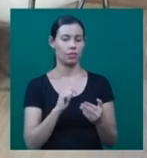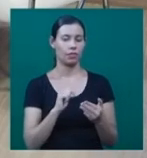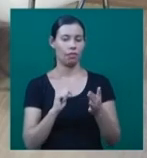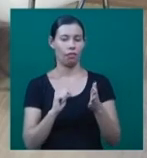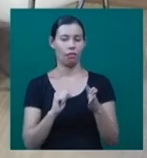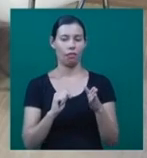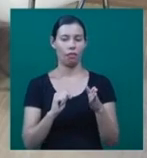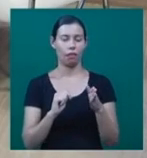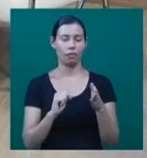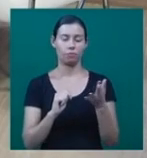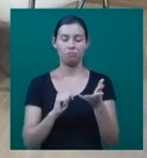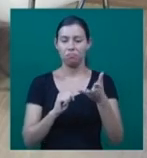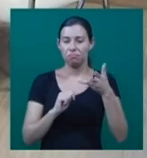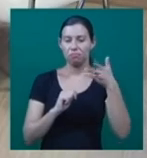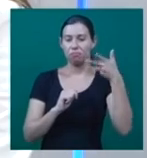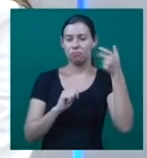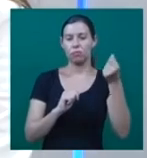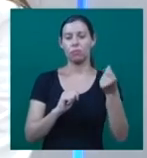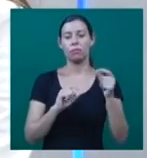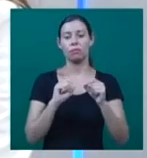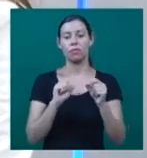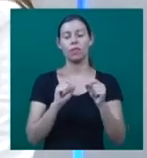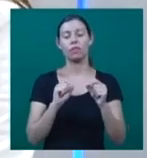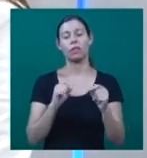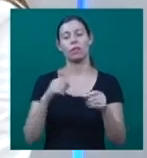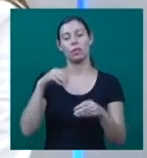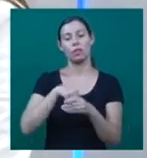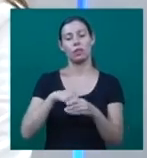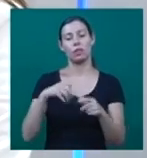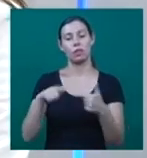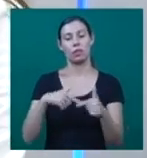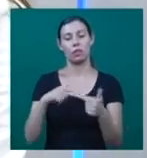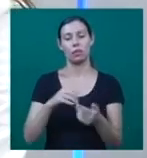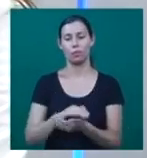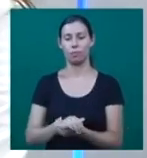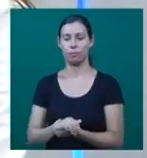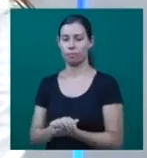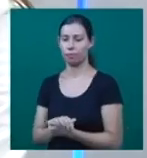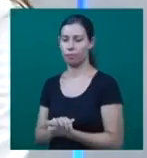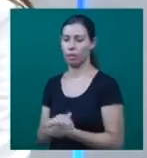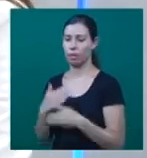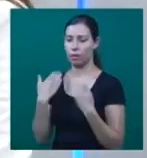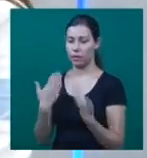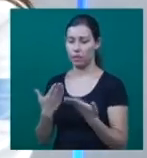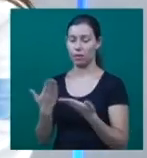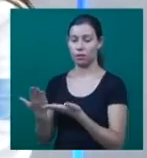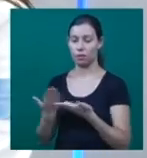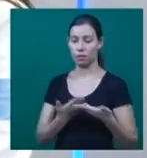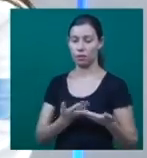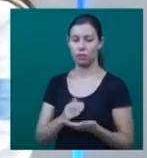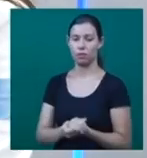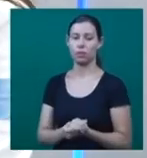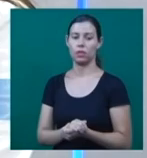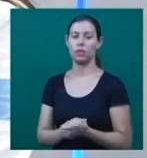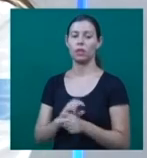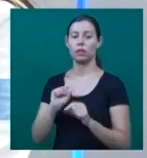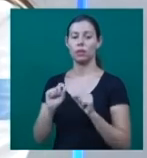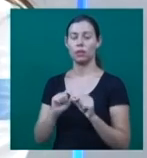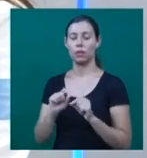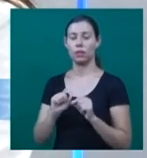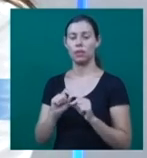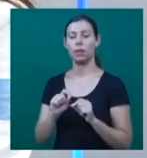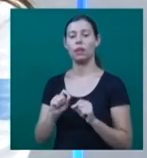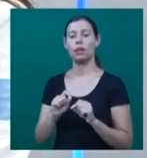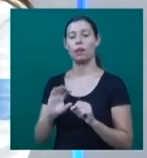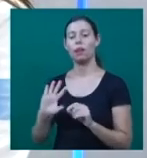pode acontecer em diferentes situações, não é mesmo? Isso, Flávia. Muito obrigada pelo convite. Realmente, o assédio sexual ele pode acontecer